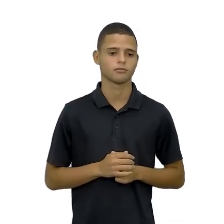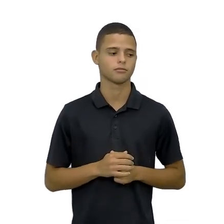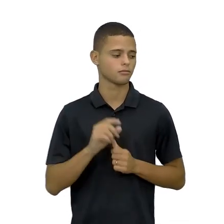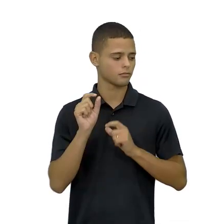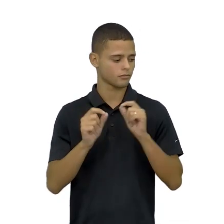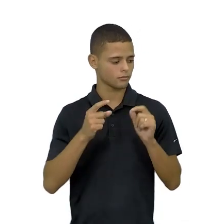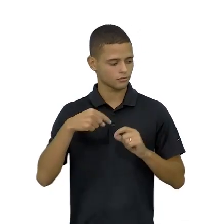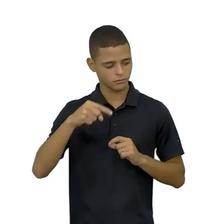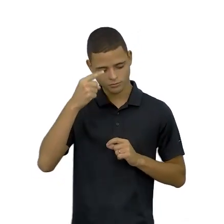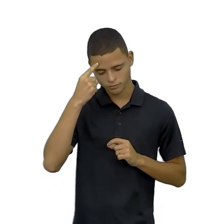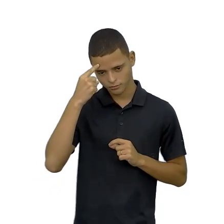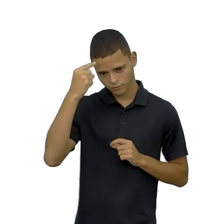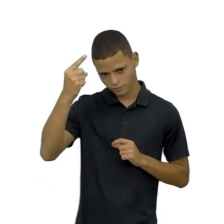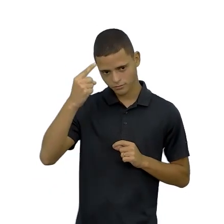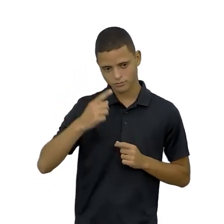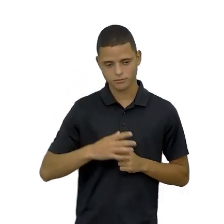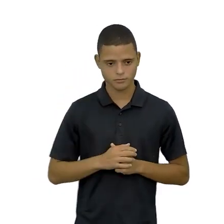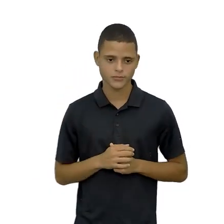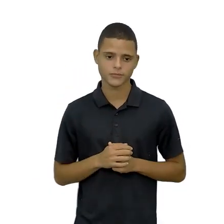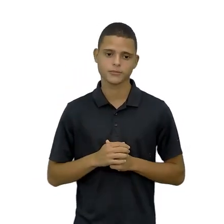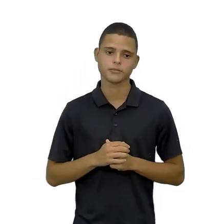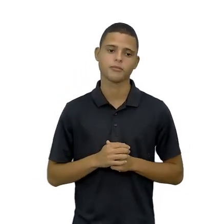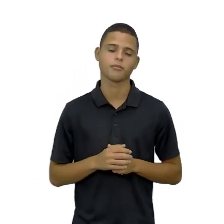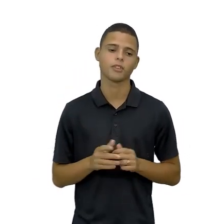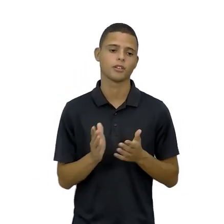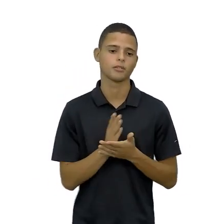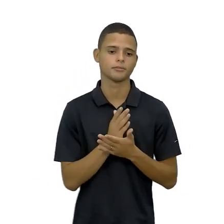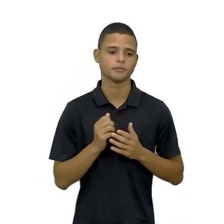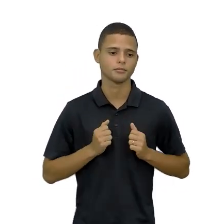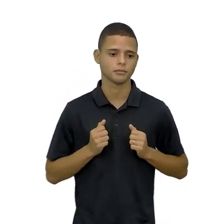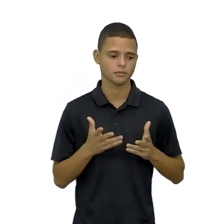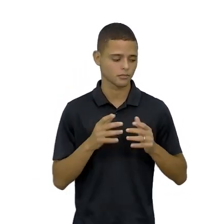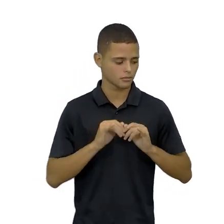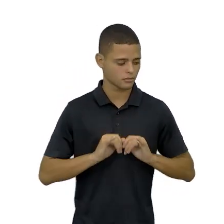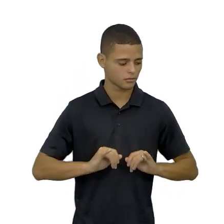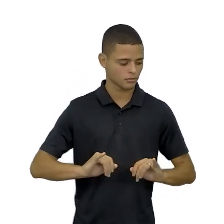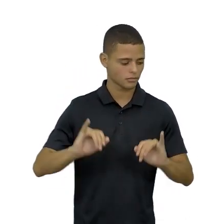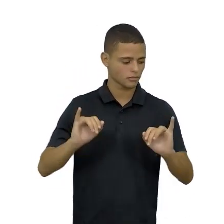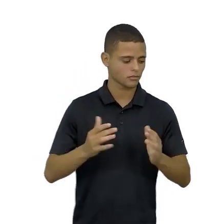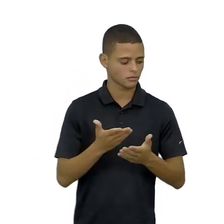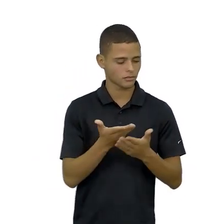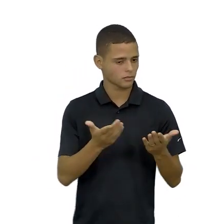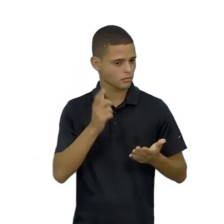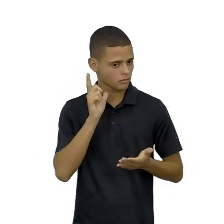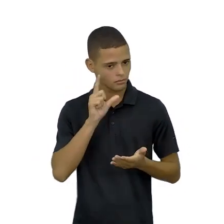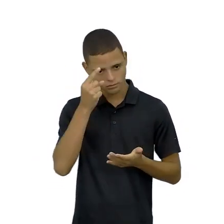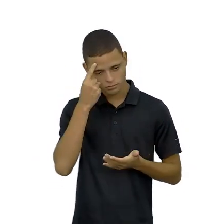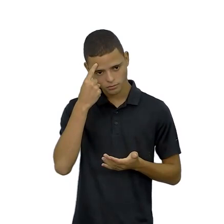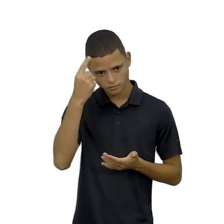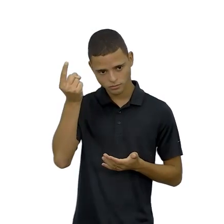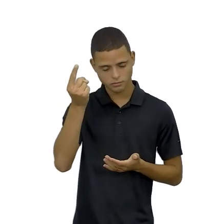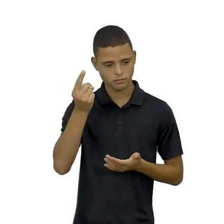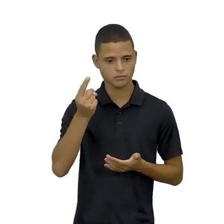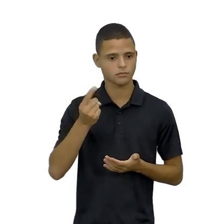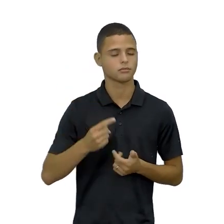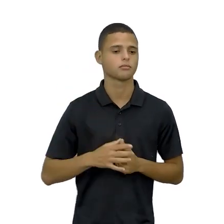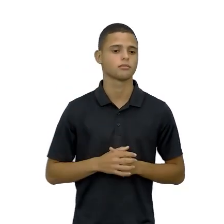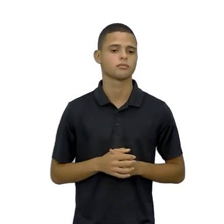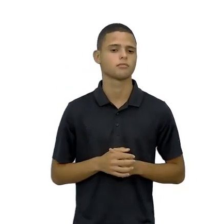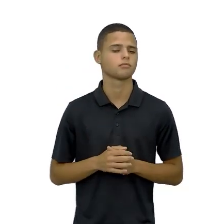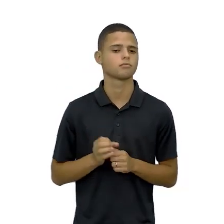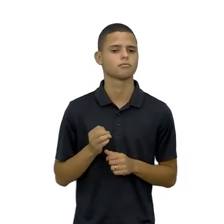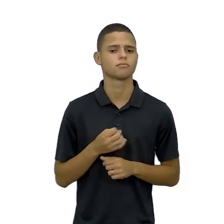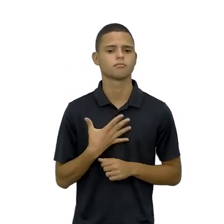pensa aqui em termos das orientações e que a gente está compartilhando com vocês para que vocês possam pensar isso, né?